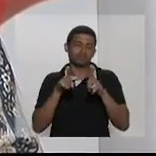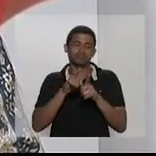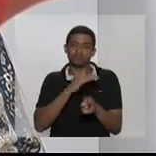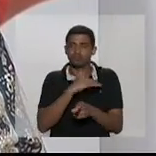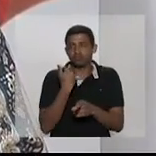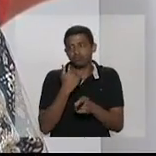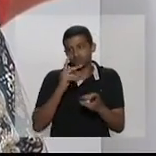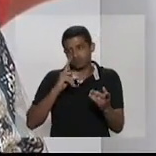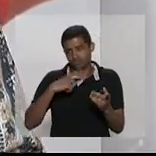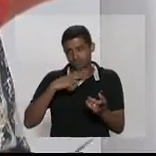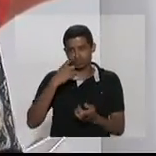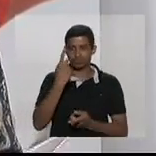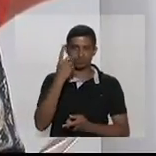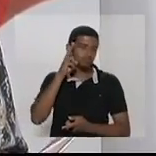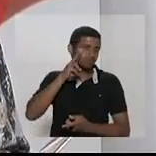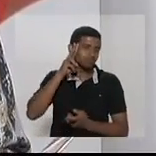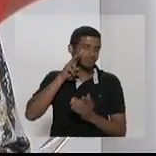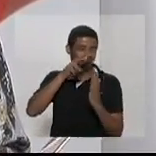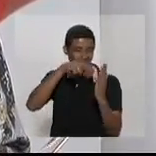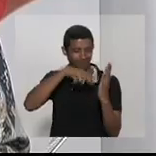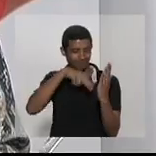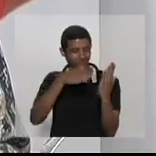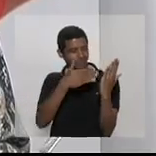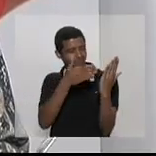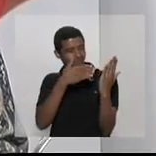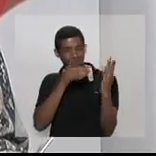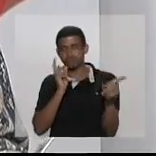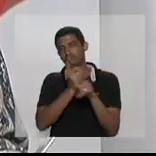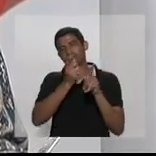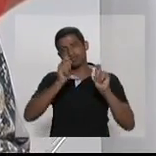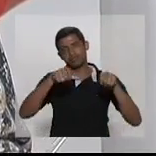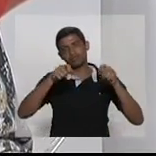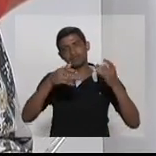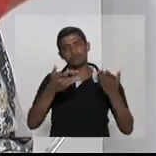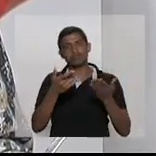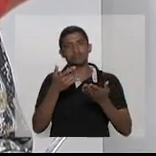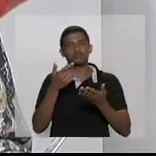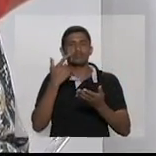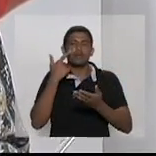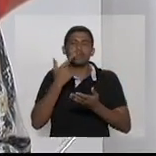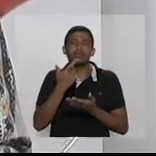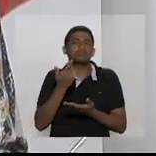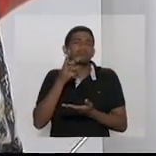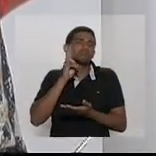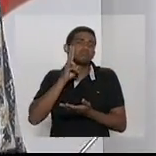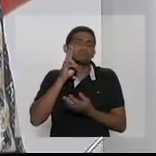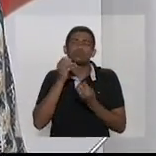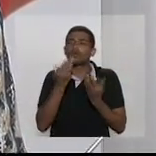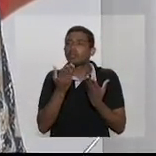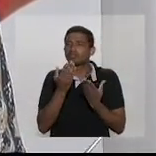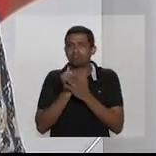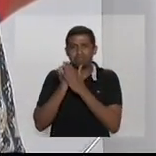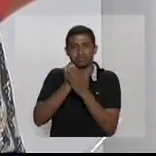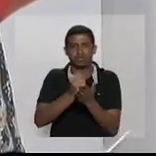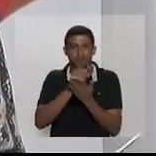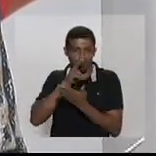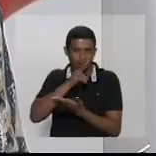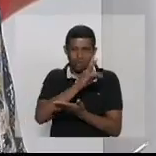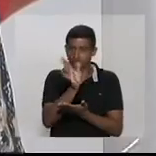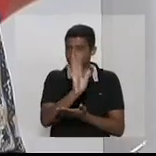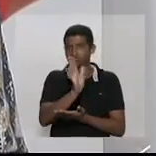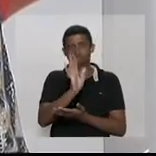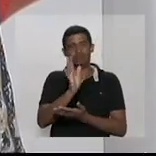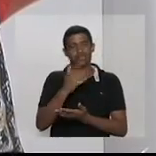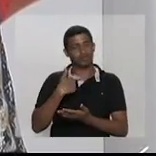física, que inclusive acontece aqui uma morte física no livro, e ela é tratada de uma maneira muito leve. Eu já